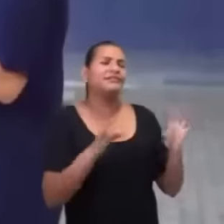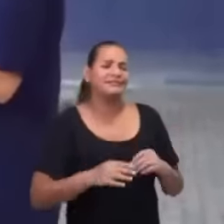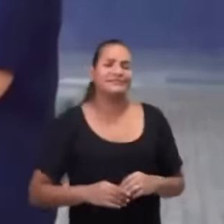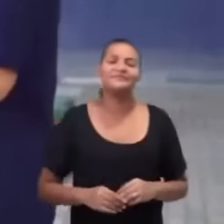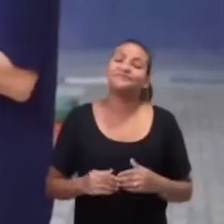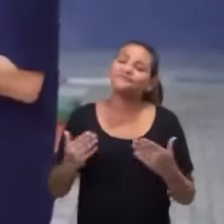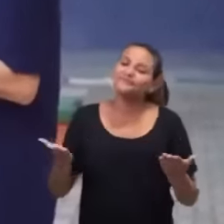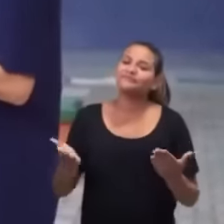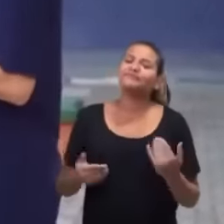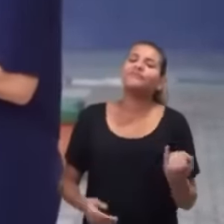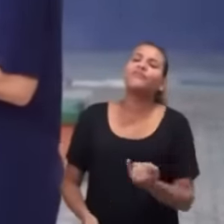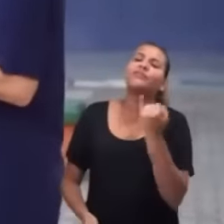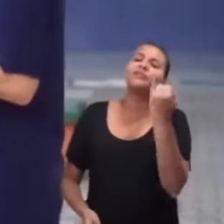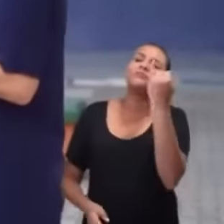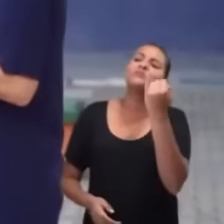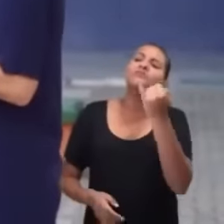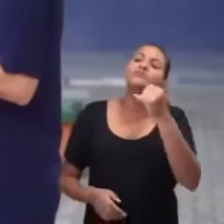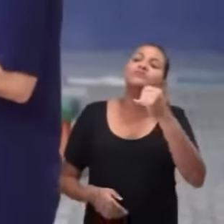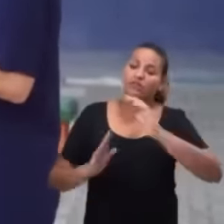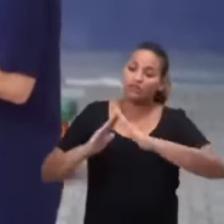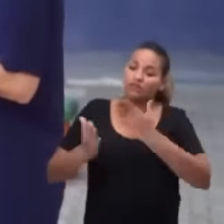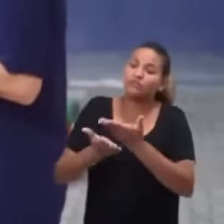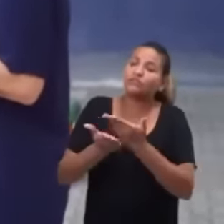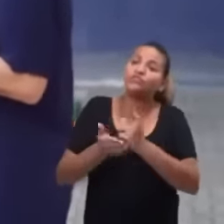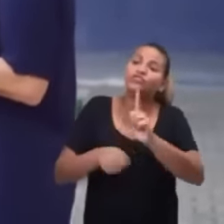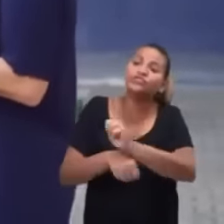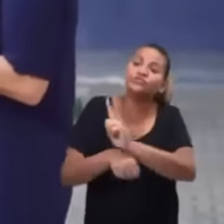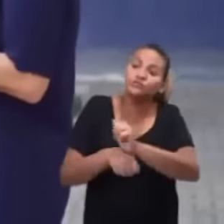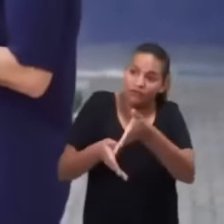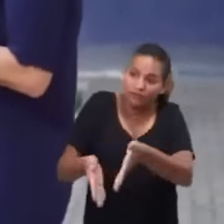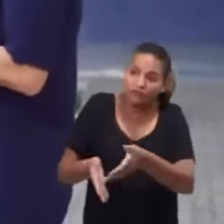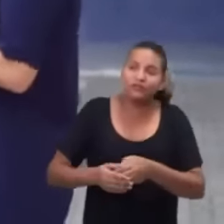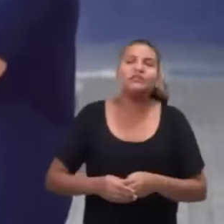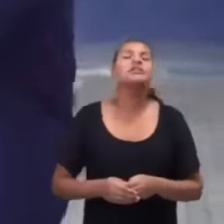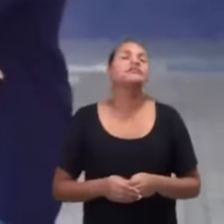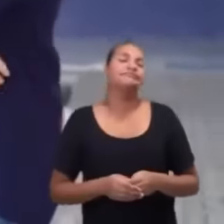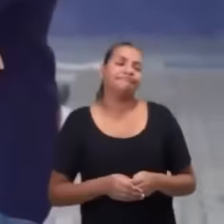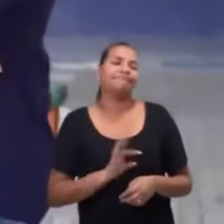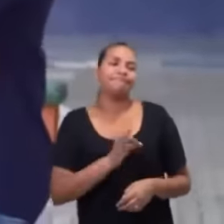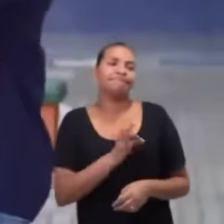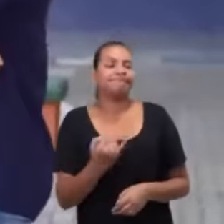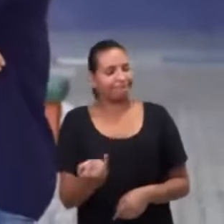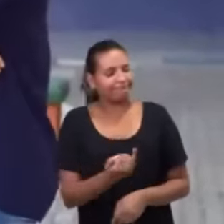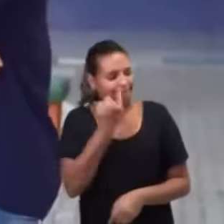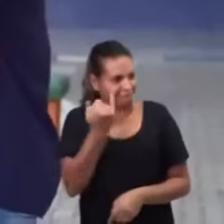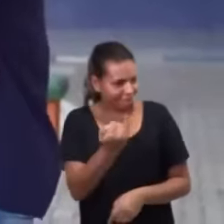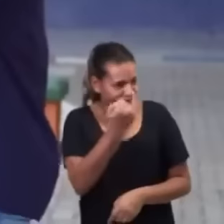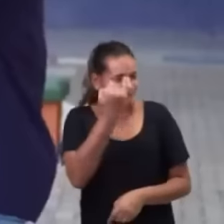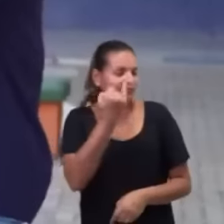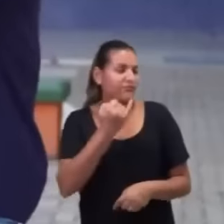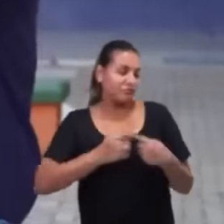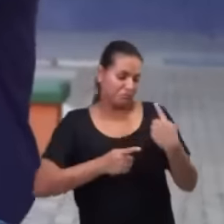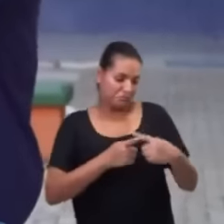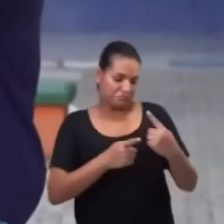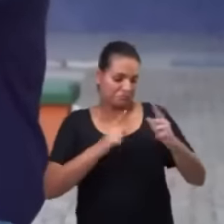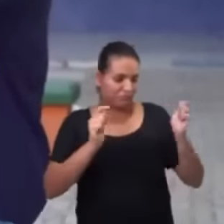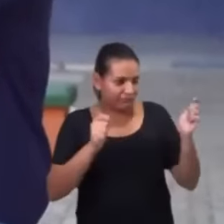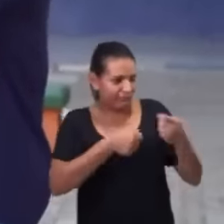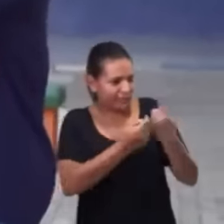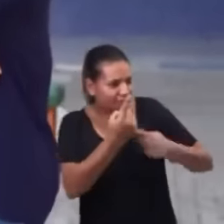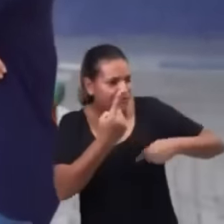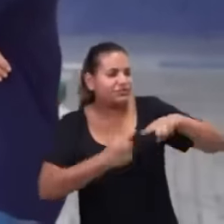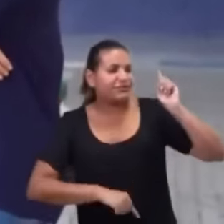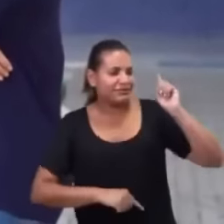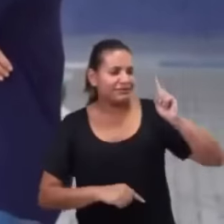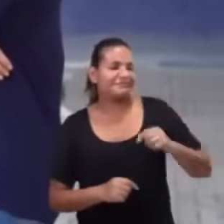Secretário, qual que é a importância da gestão escolar aqui para Sobral? Bom, a gestão escolar ela tem um papel fundamental no êxito e no sucesso escolar. E o